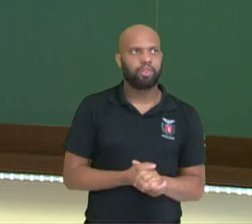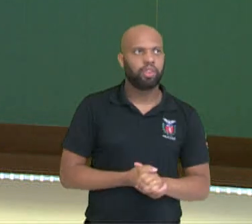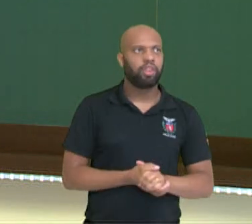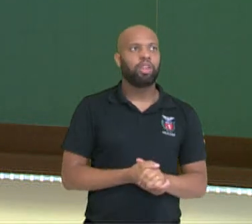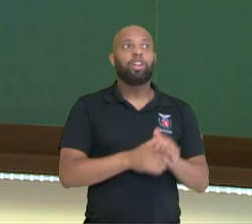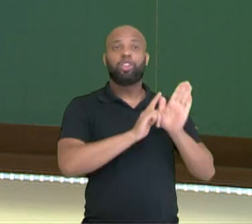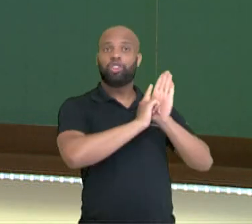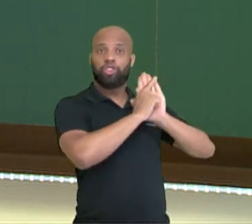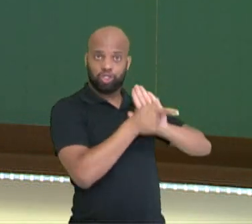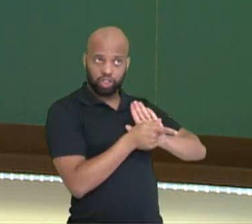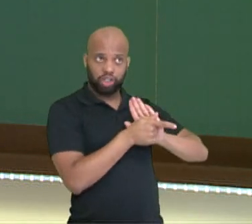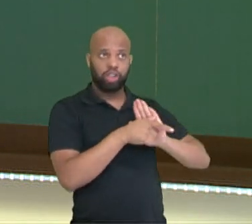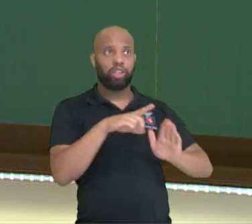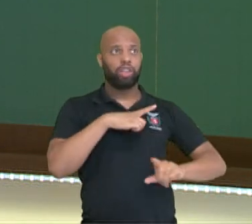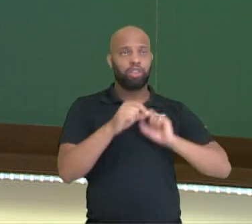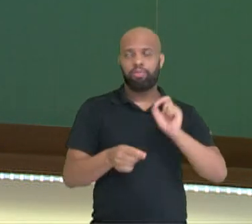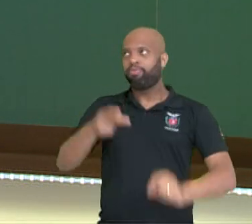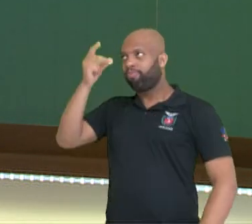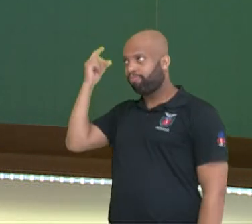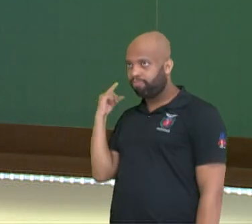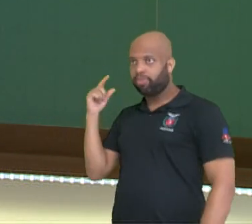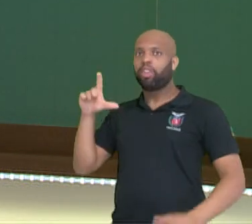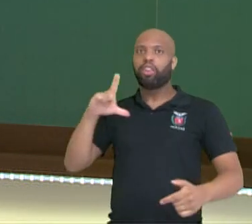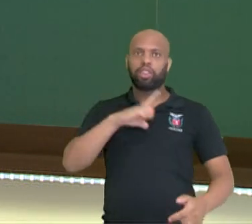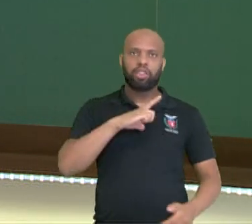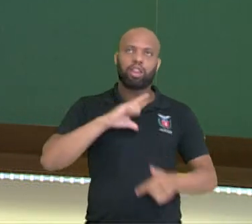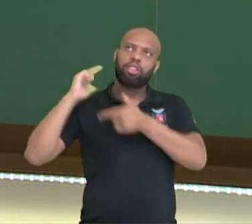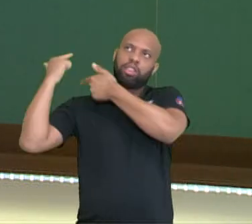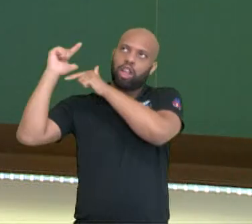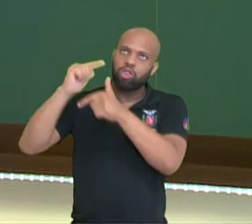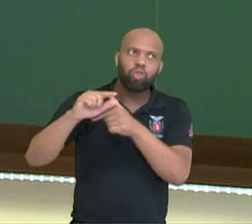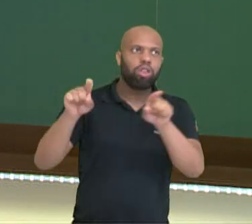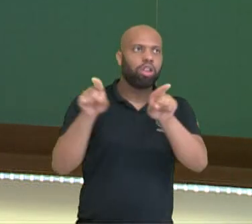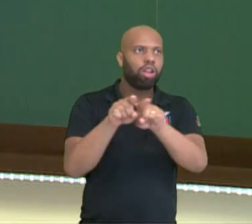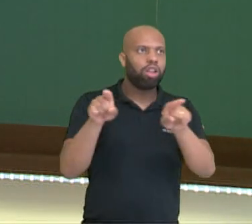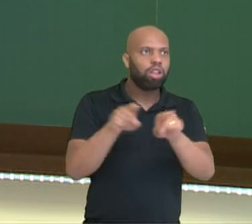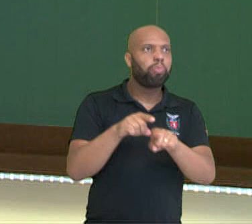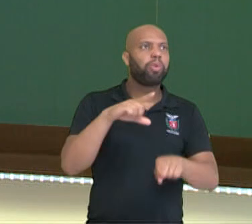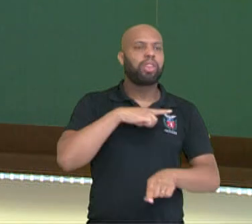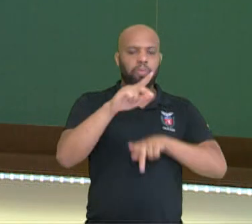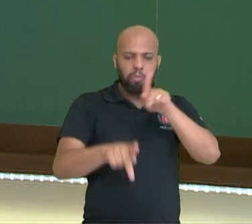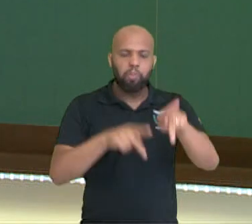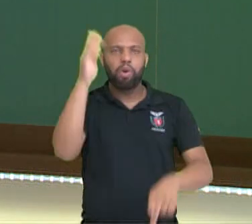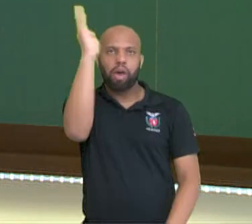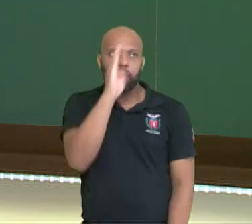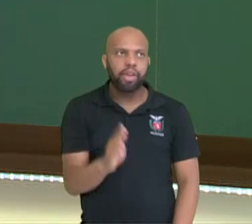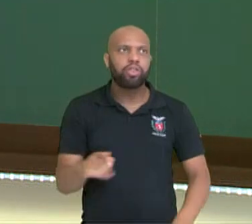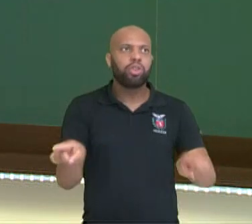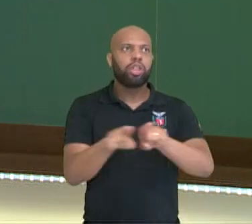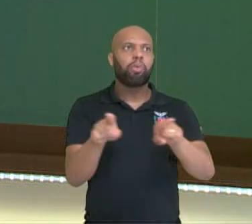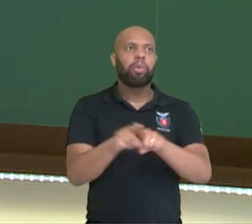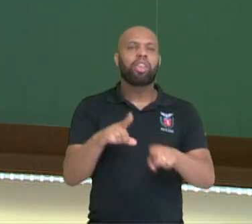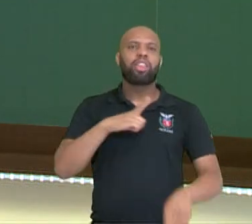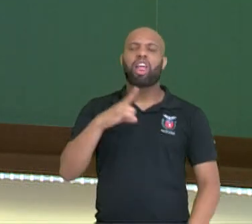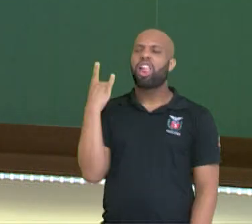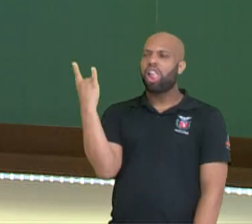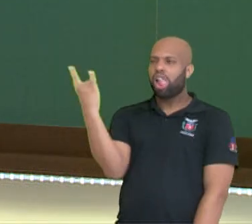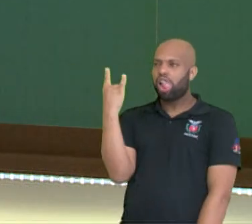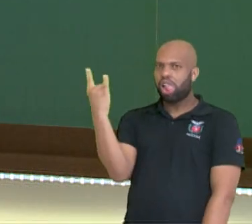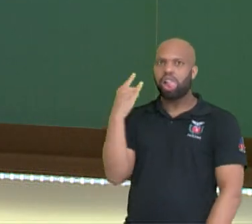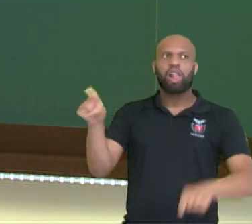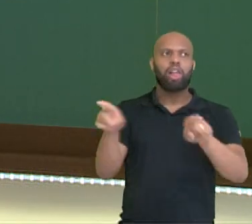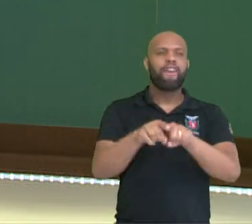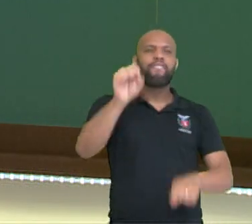Tá? Gêneros, erudito, clássico, popular brasileiro, rock, hip hop, funk,